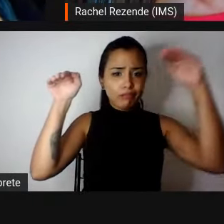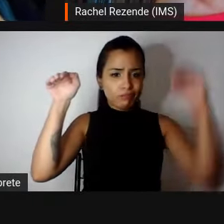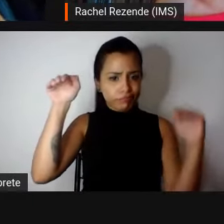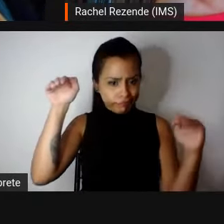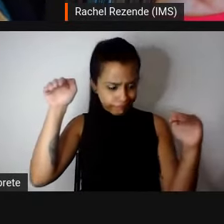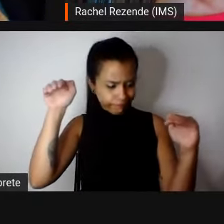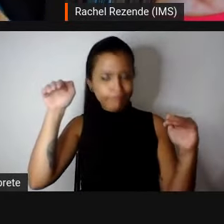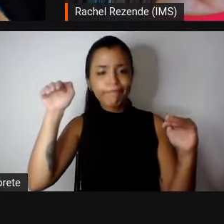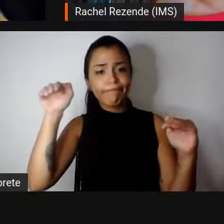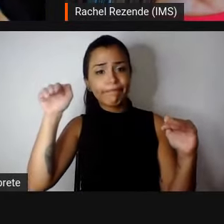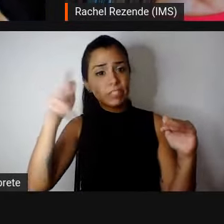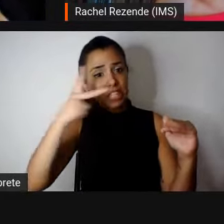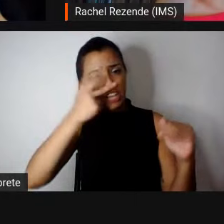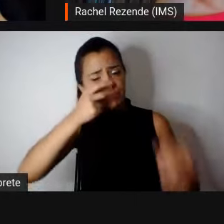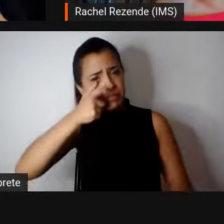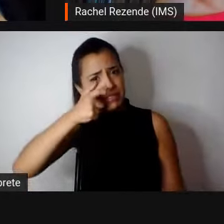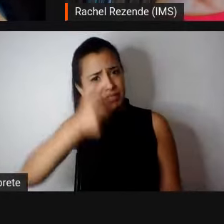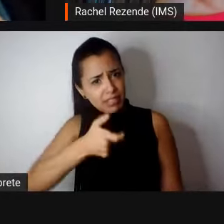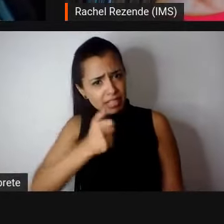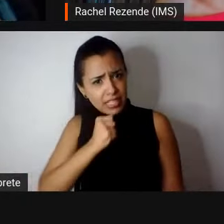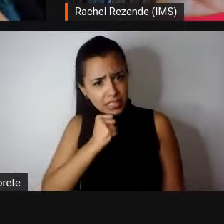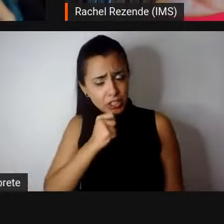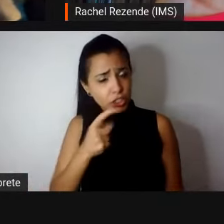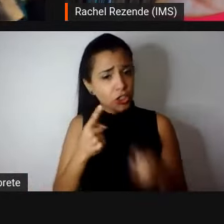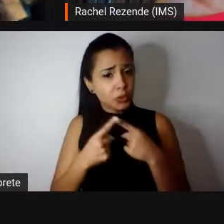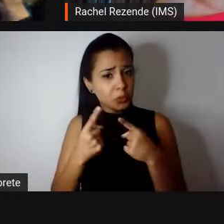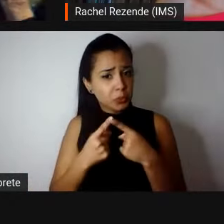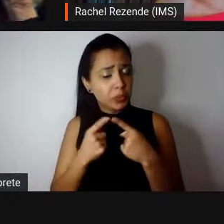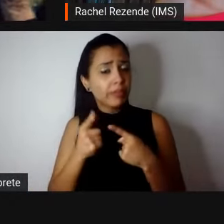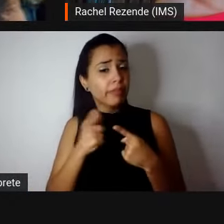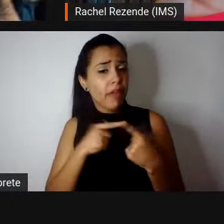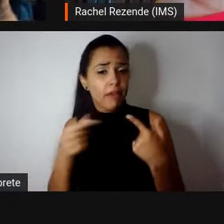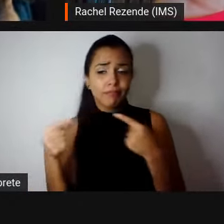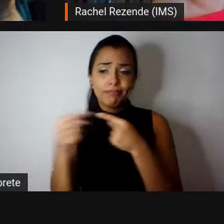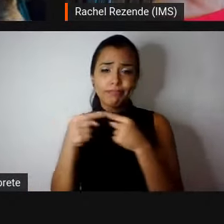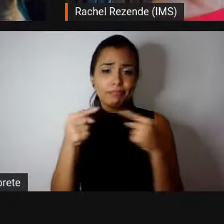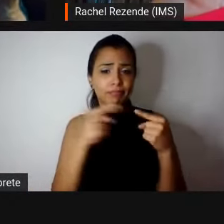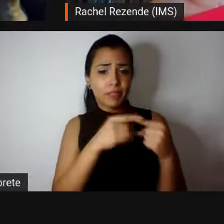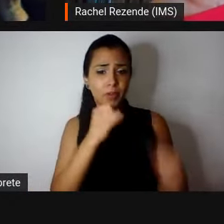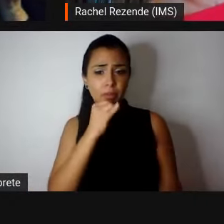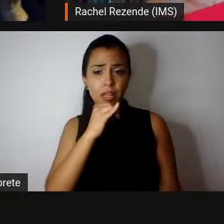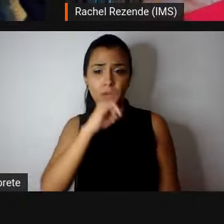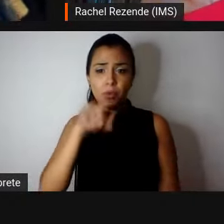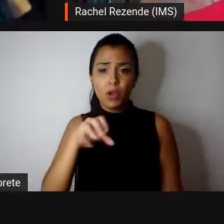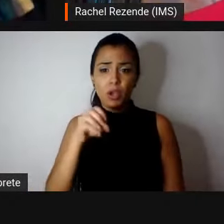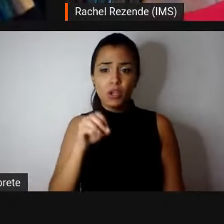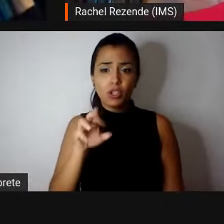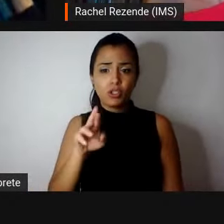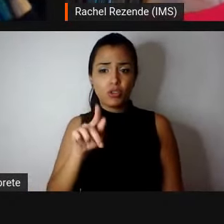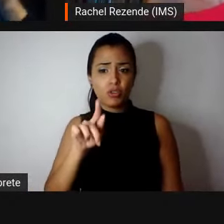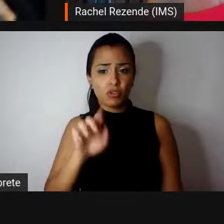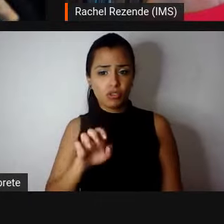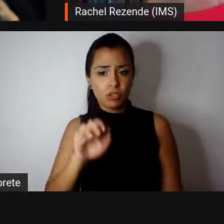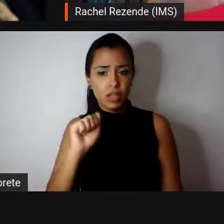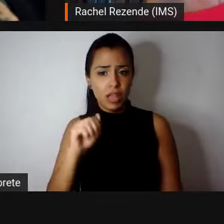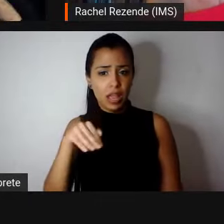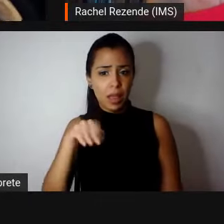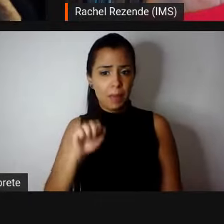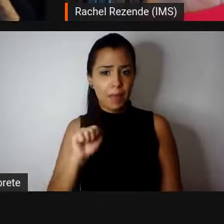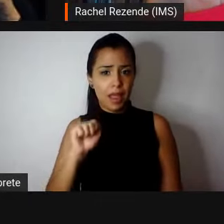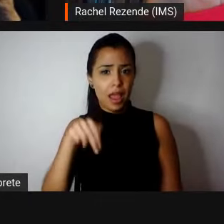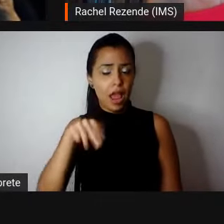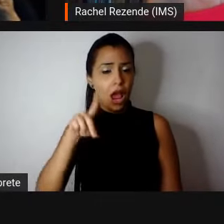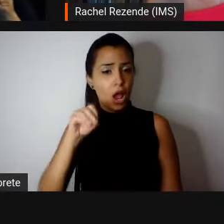Isso é interessante. Por quê? Porque tem as suas razões. Porque Jorge Amado é um